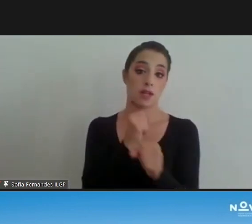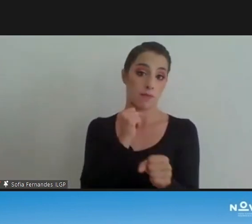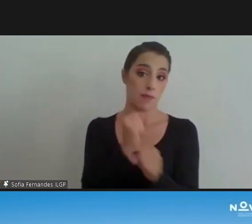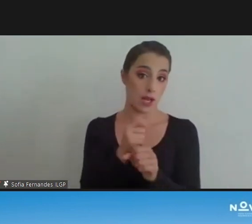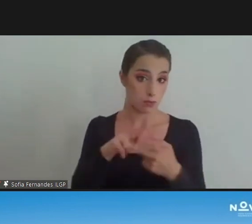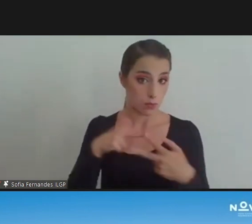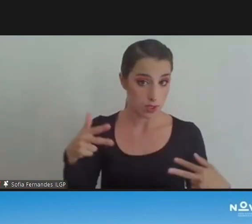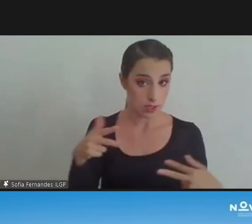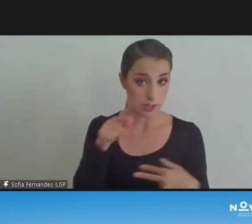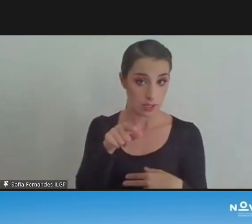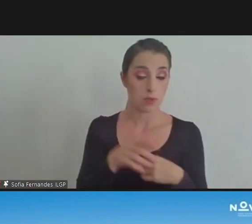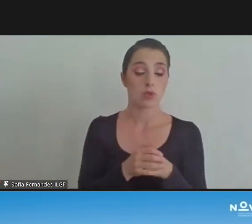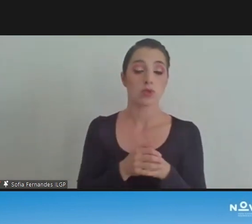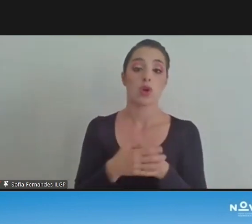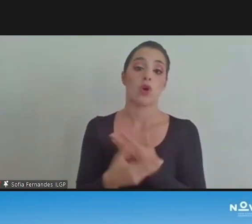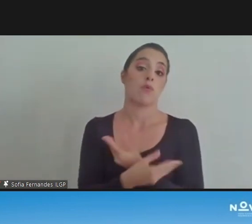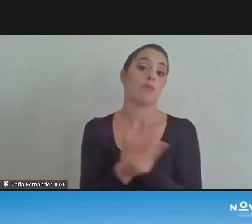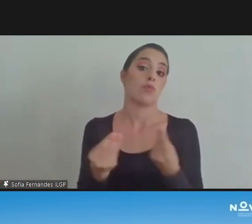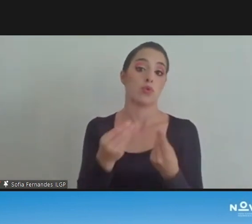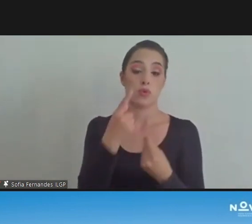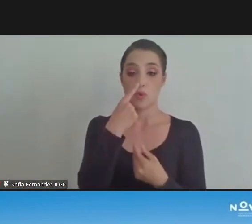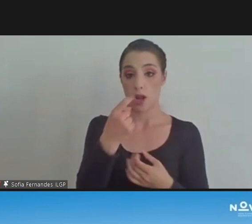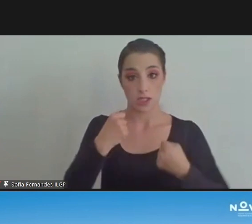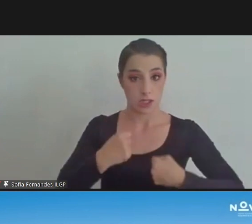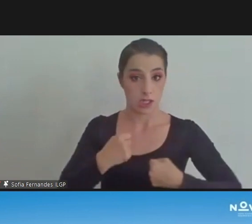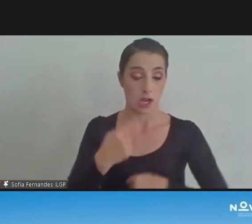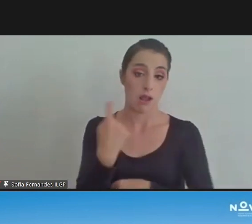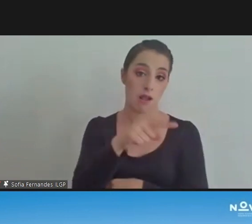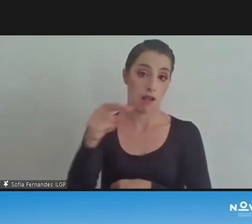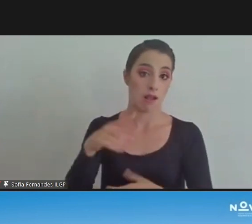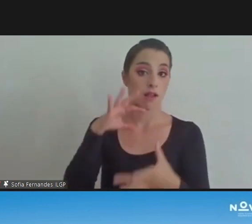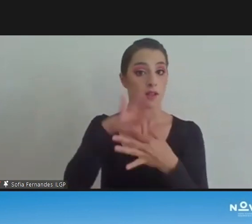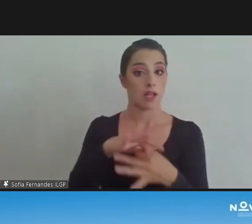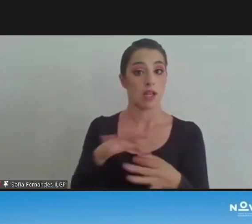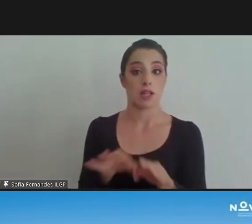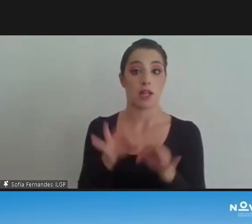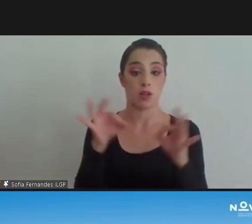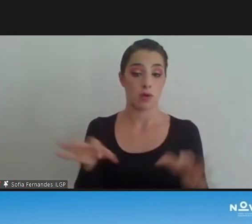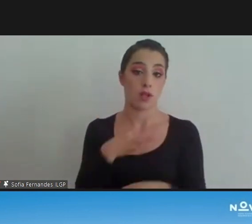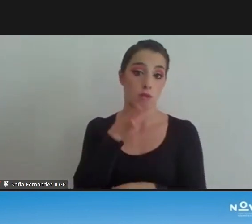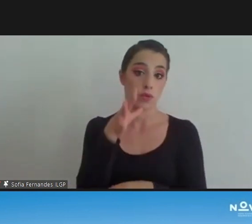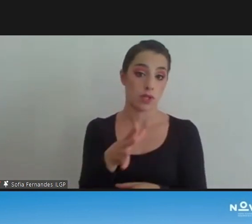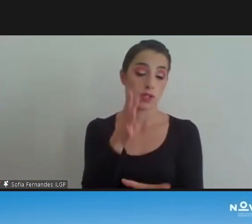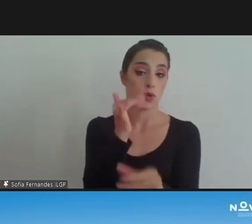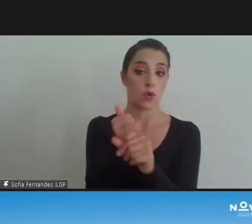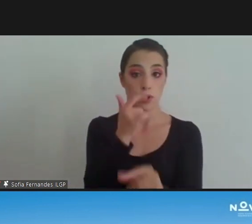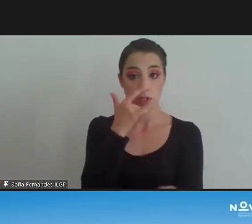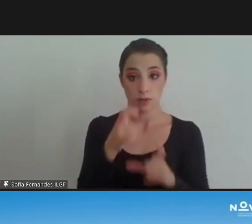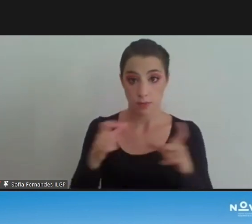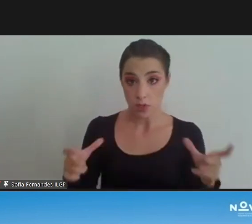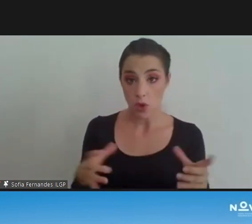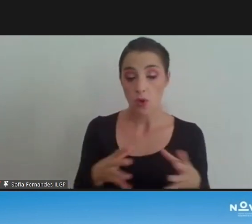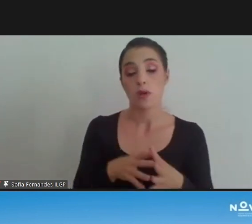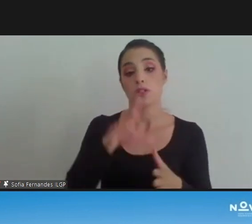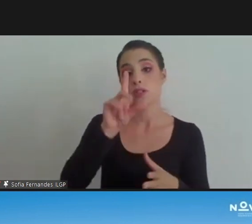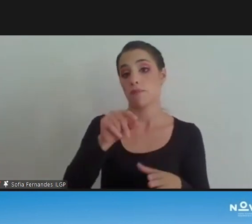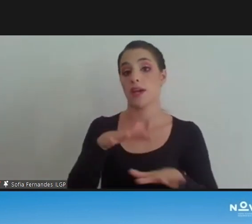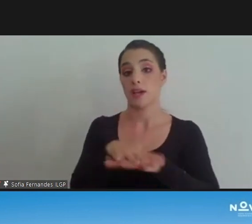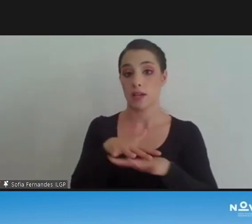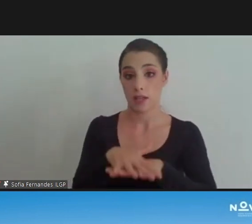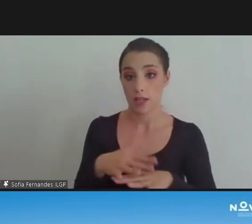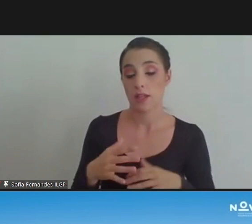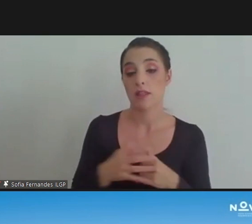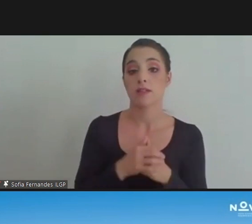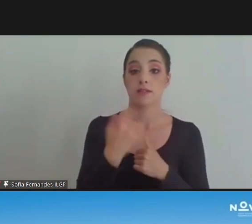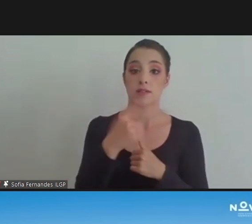próprios municípios, muito encoraja que eles se associem, por exemplo, como eu comentei, a outras pessoas, formando suas redes também com